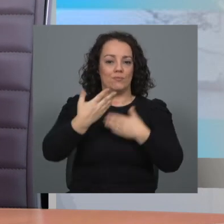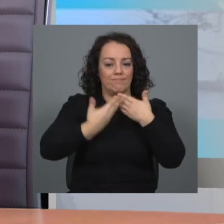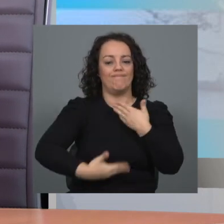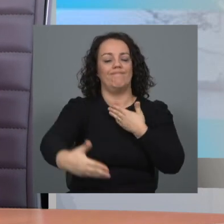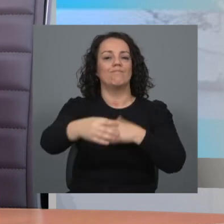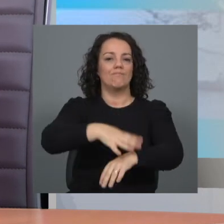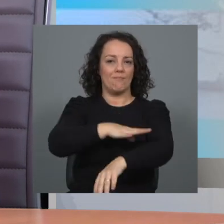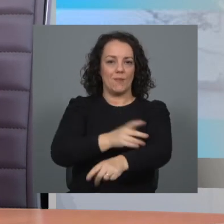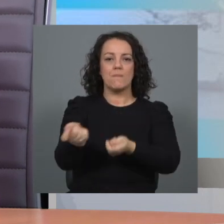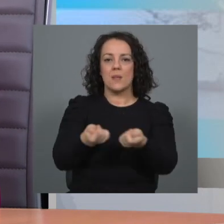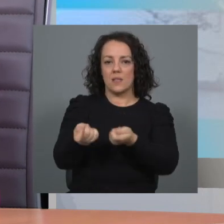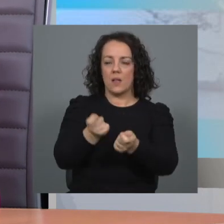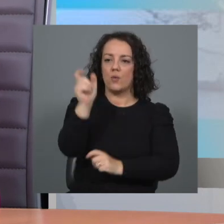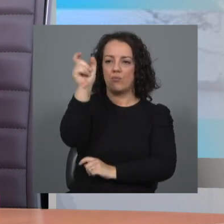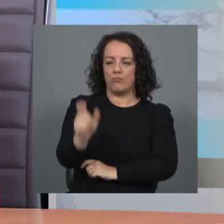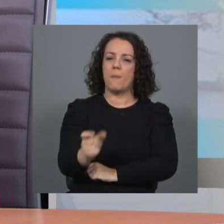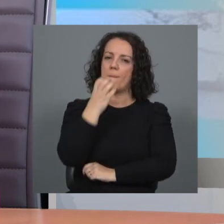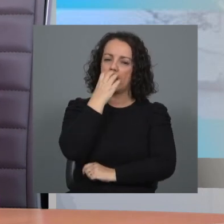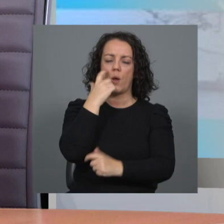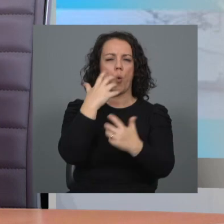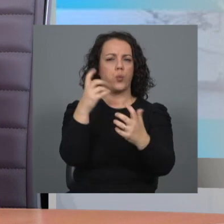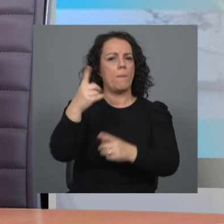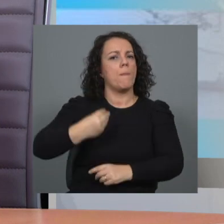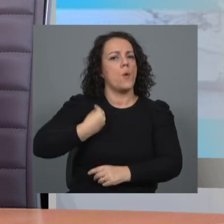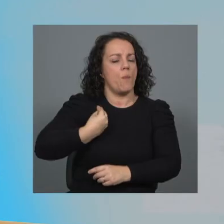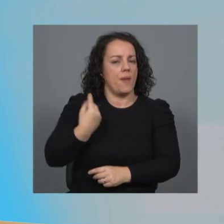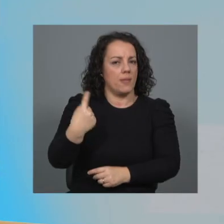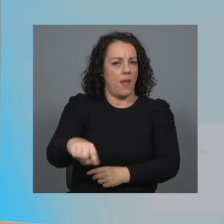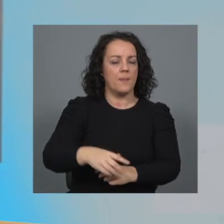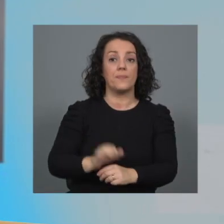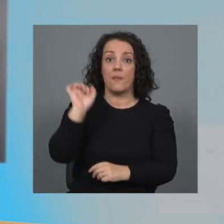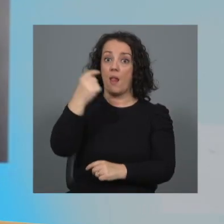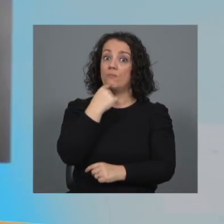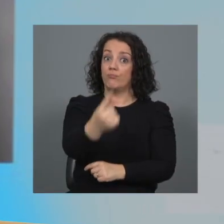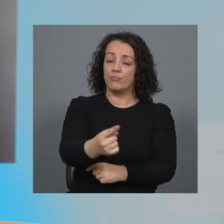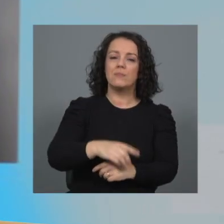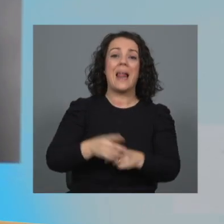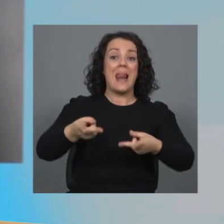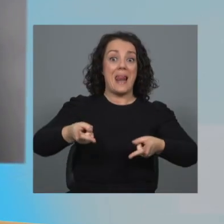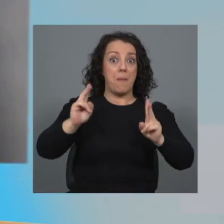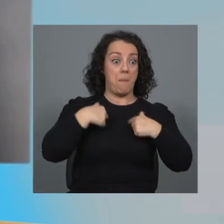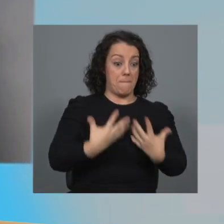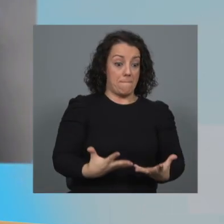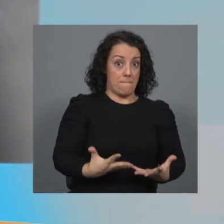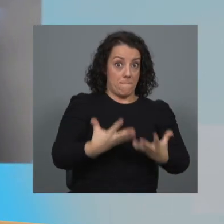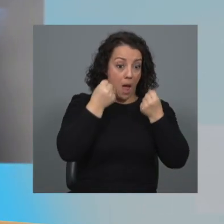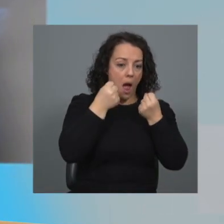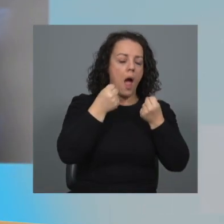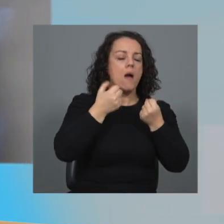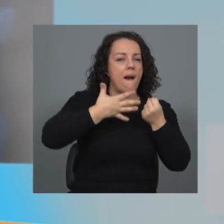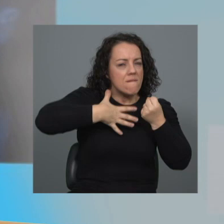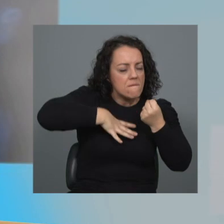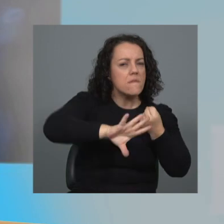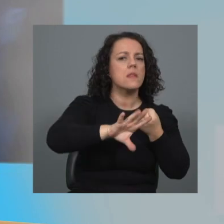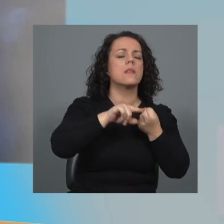parece estar notoriamente preocupado. Ele disse mesmo que a liberdade de crer é mais do que a liberdade de culto, isto